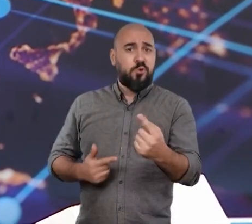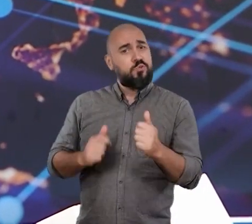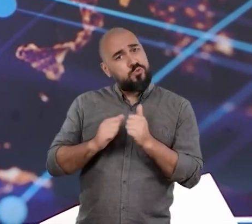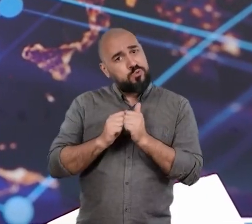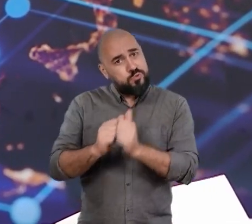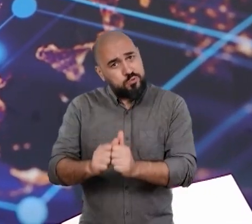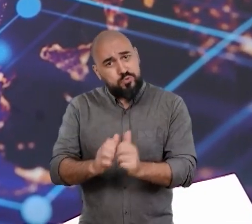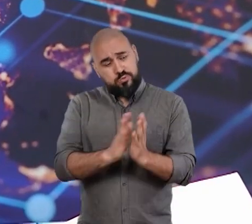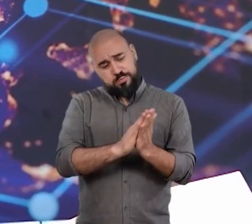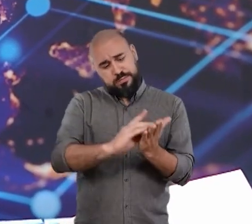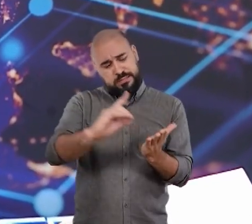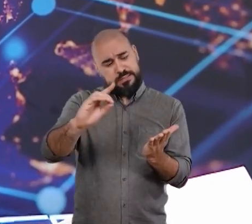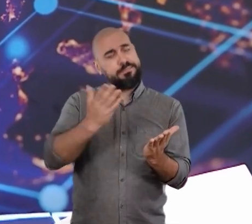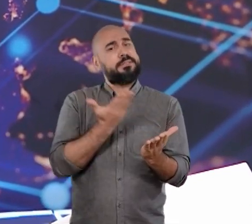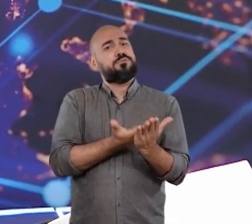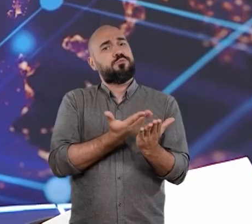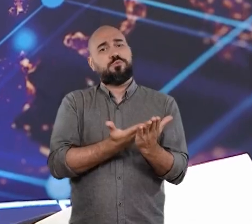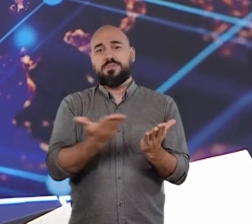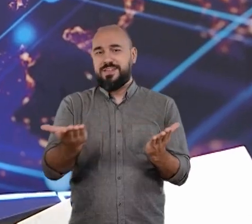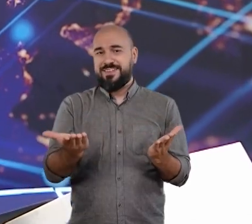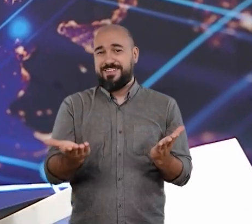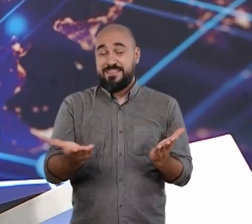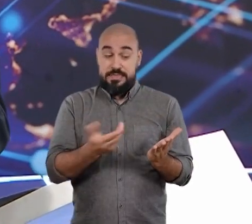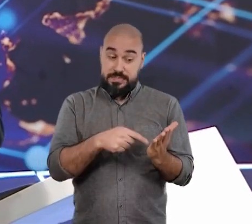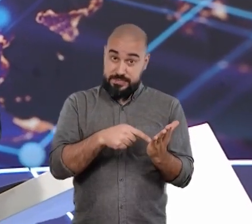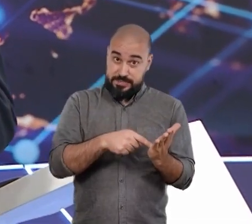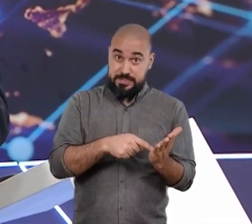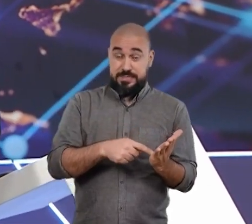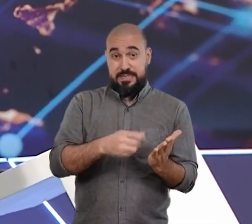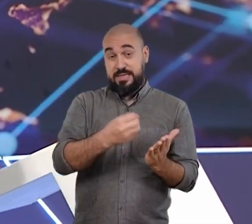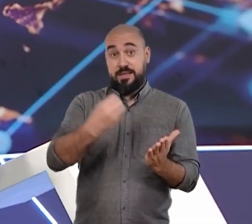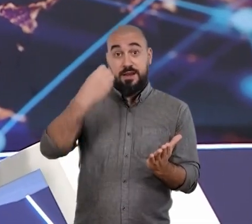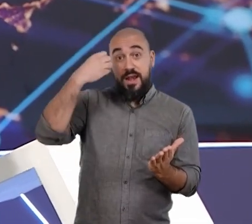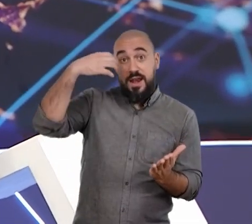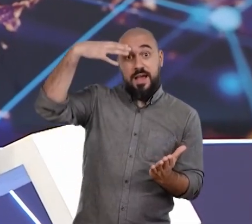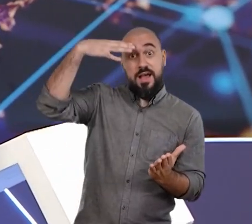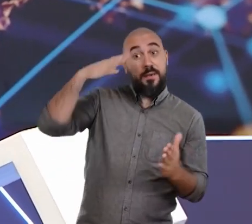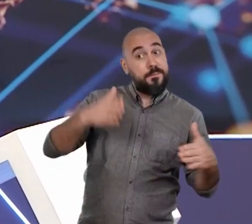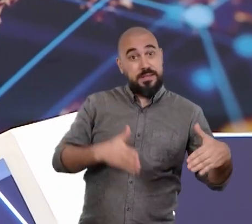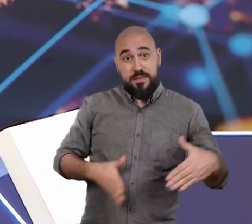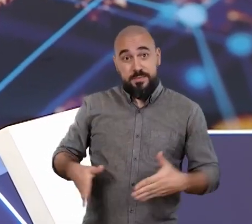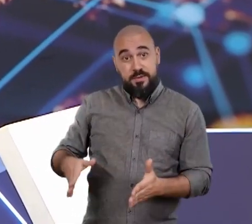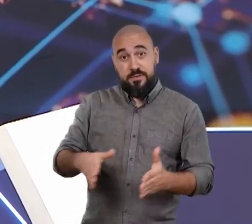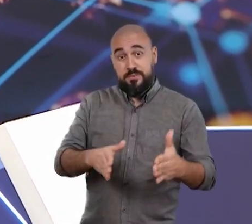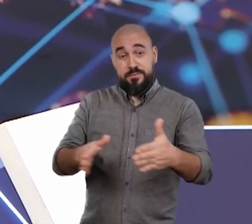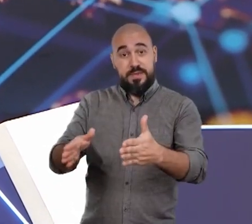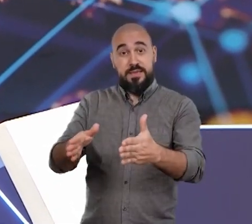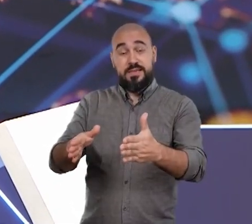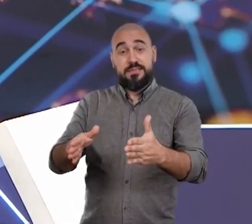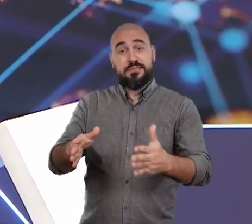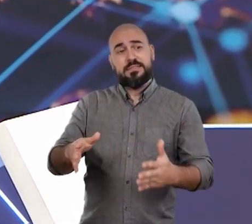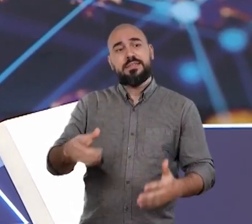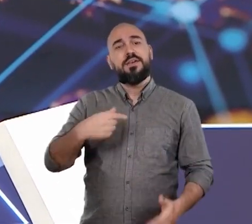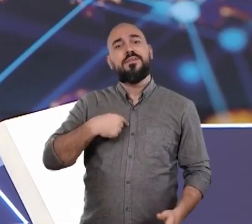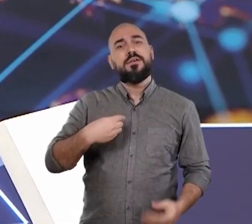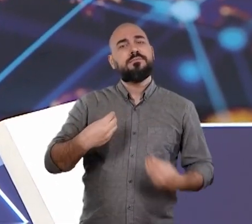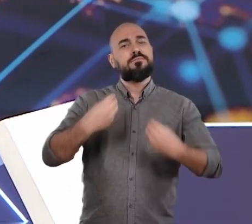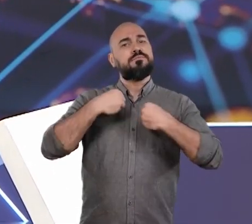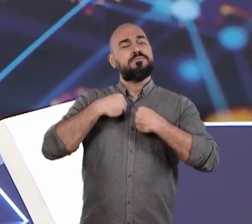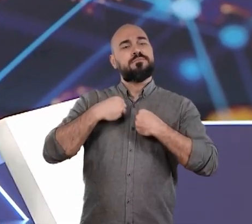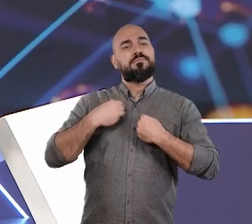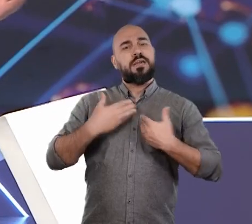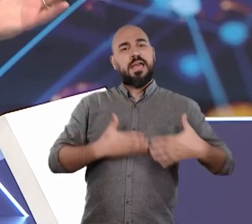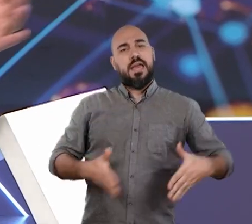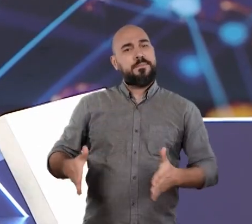juntos para abrir a palavra do Senhor. A Bíblia, que é lâmpada para os nossos pés e que ilumina os nossos